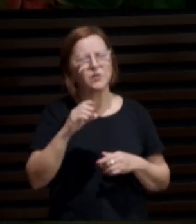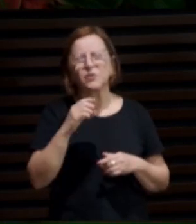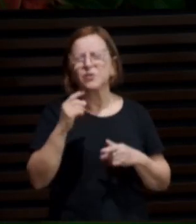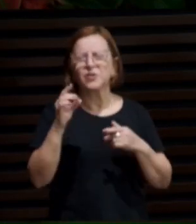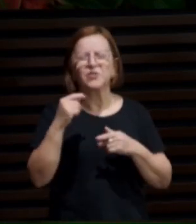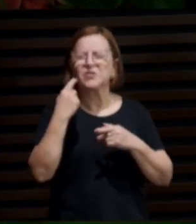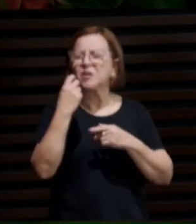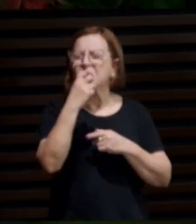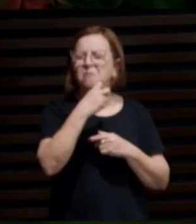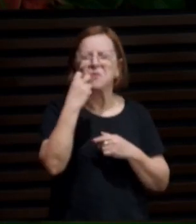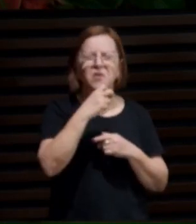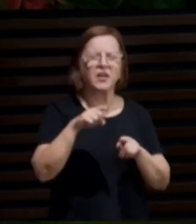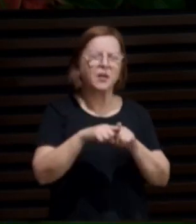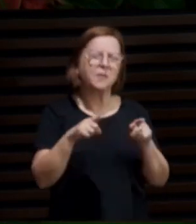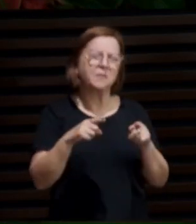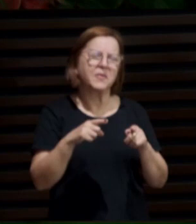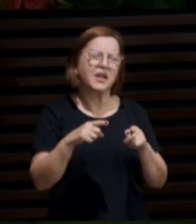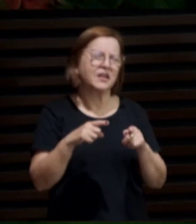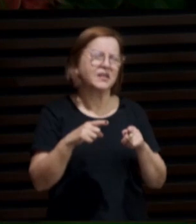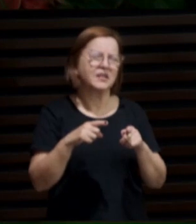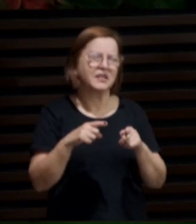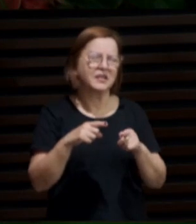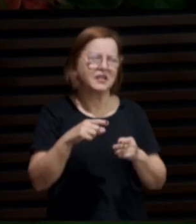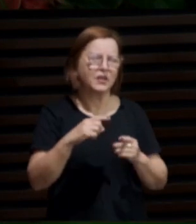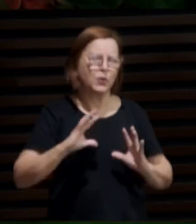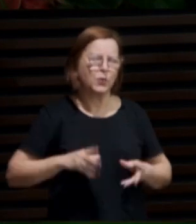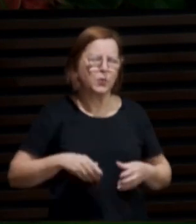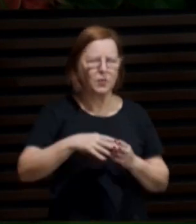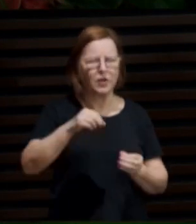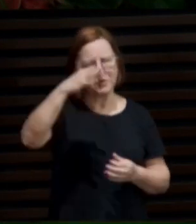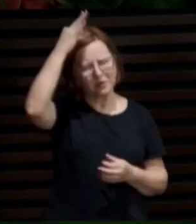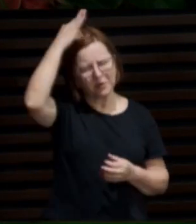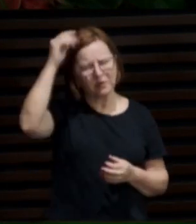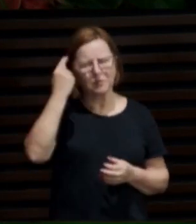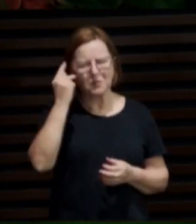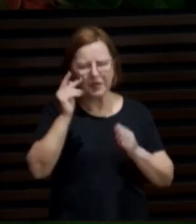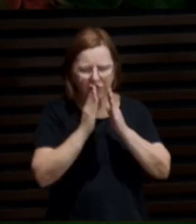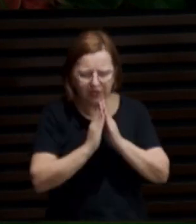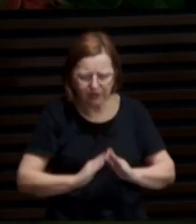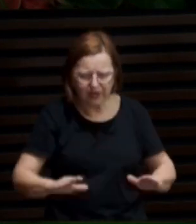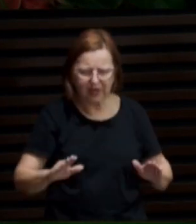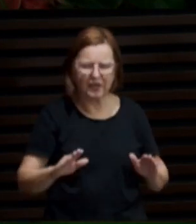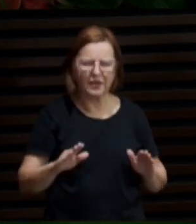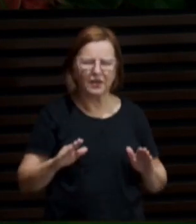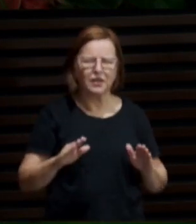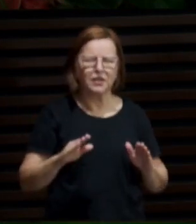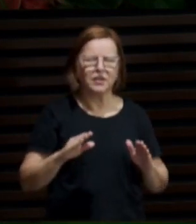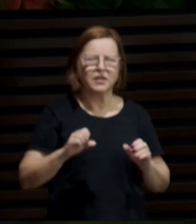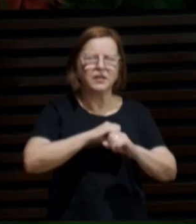de espírito, para te adorar, para também neste mundo glorificar o teu nome com uma vida